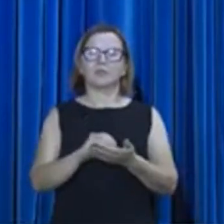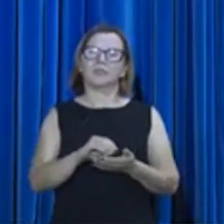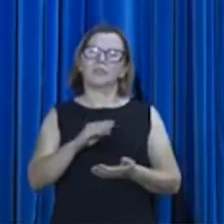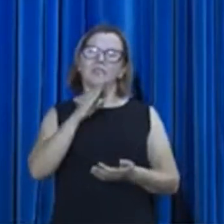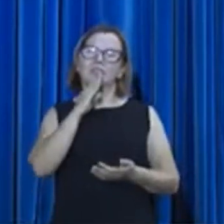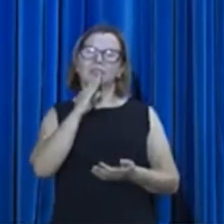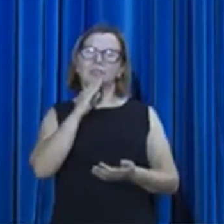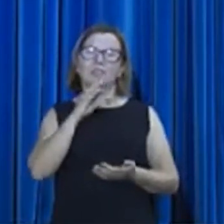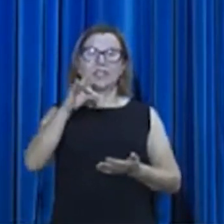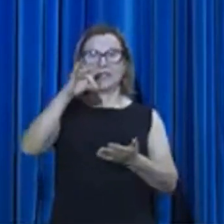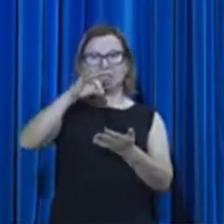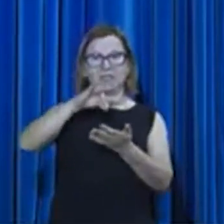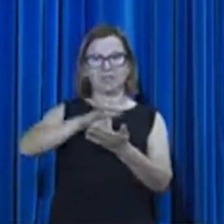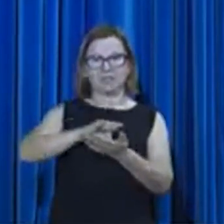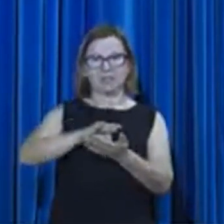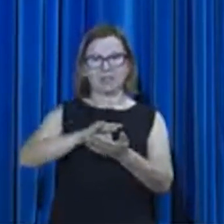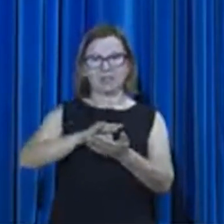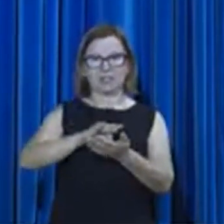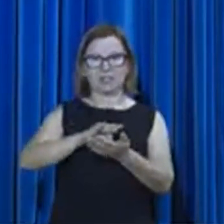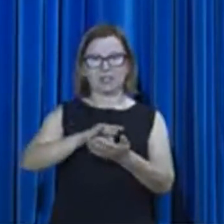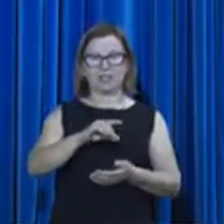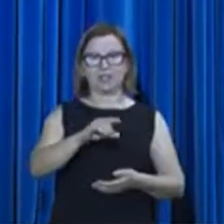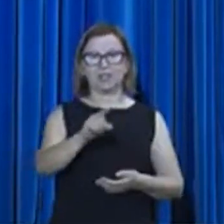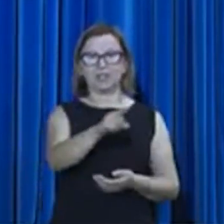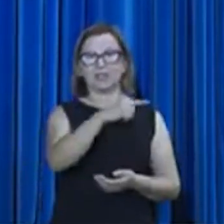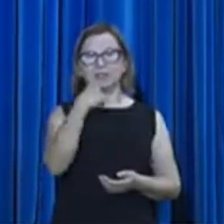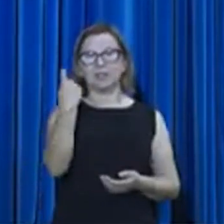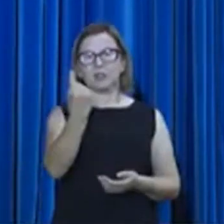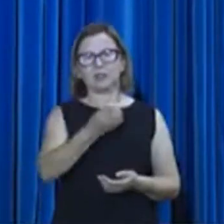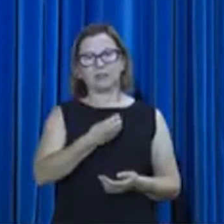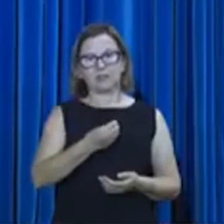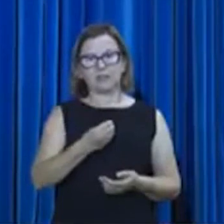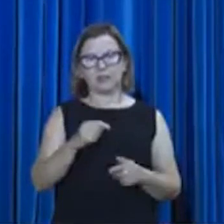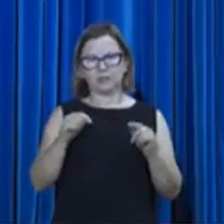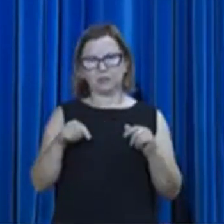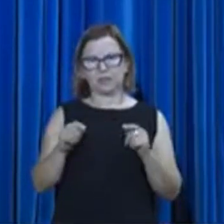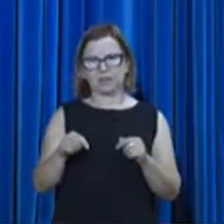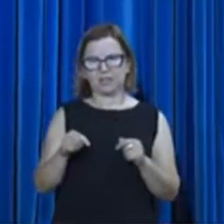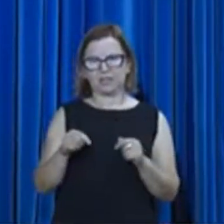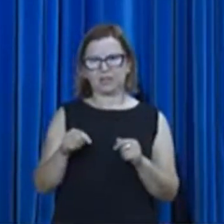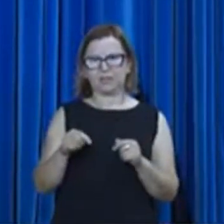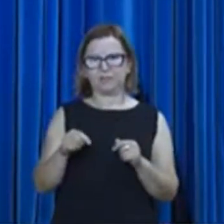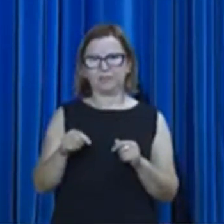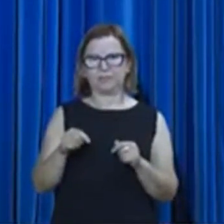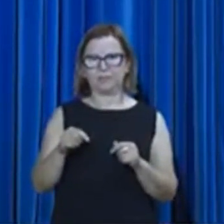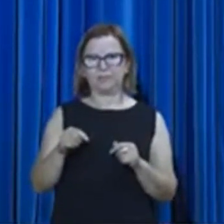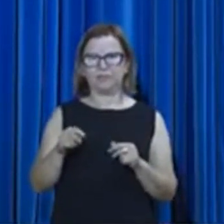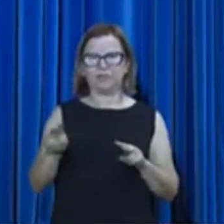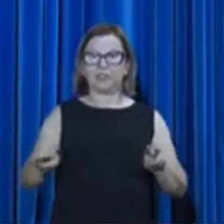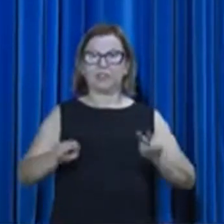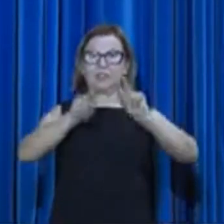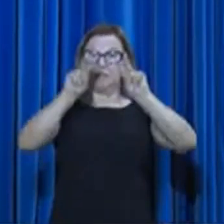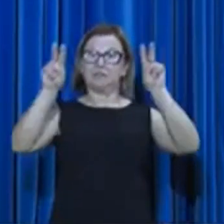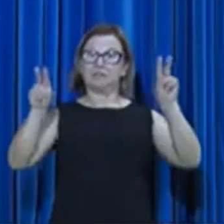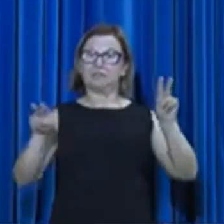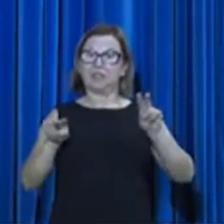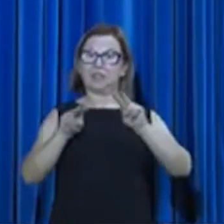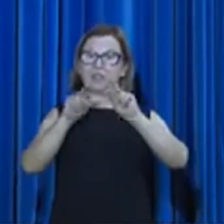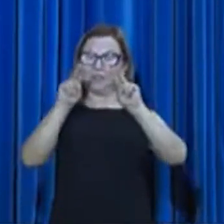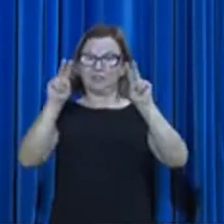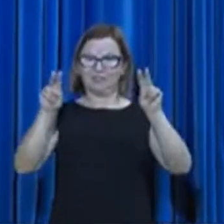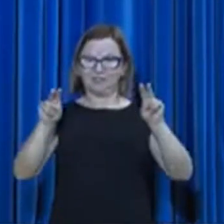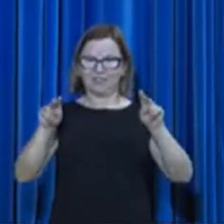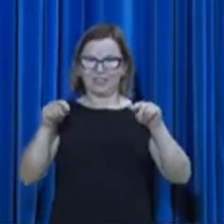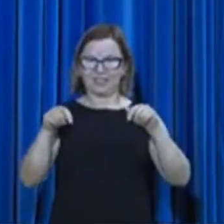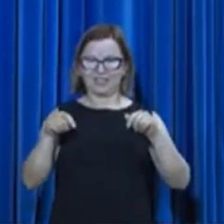da realidade em que vivemos, das várias cosmovisões, das maneiras de enxergar o mundo que são